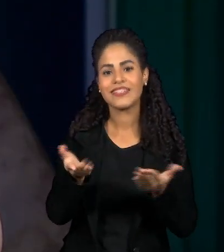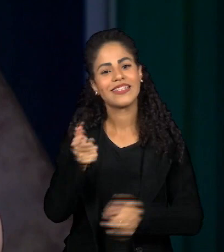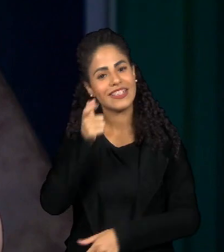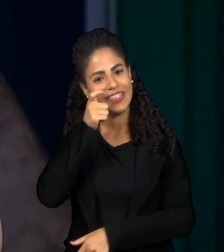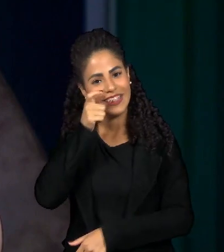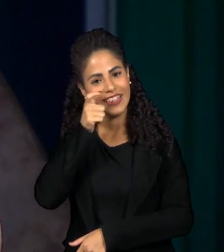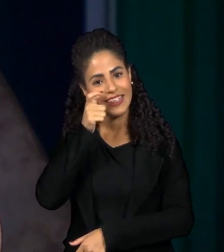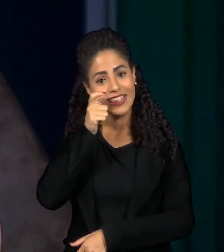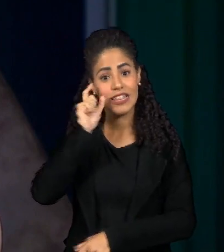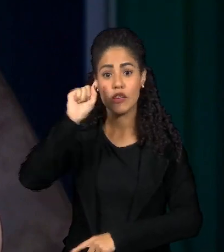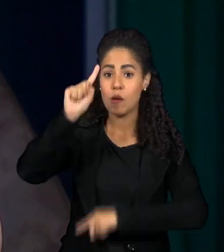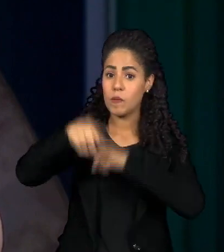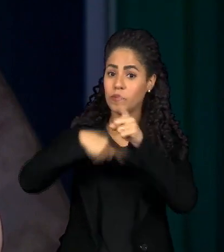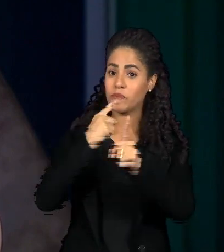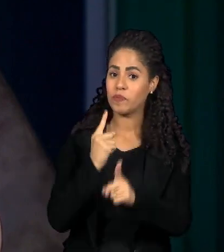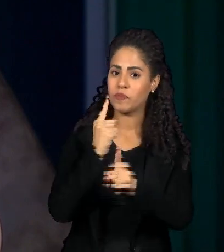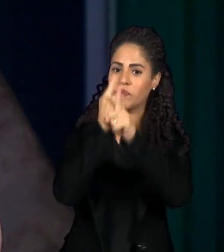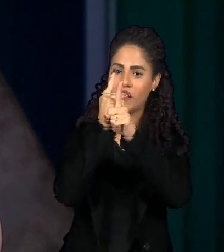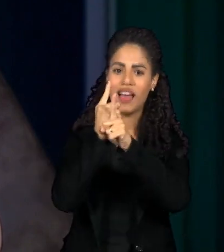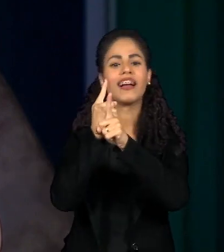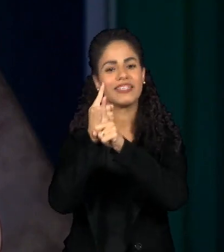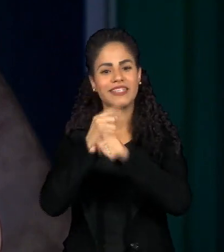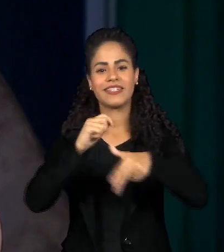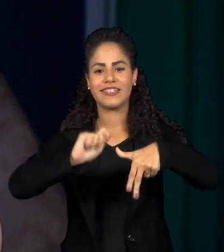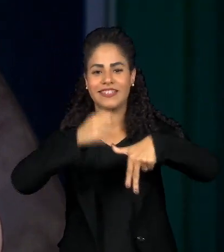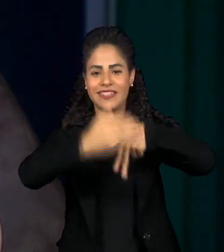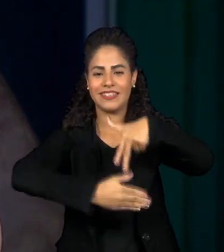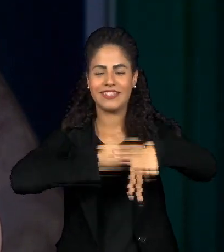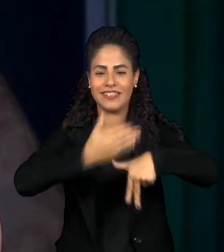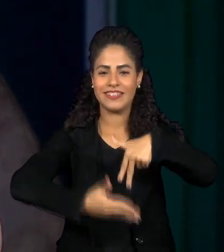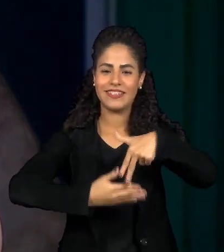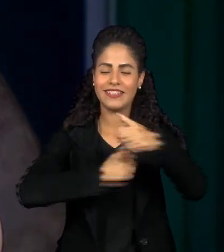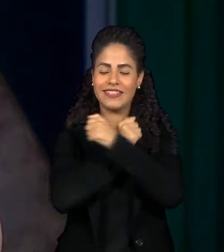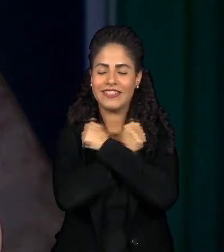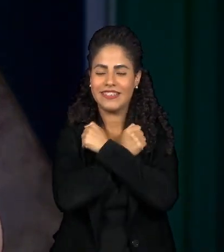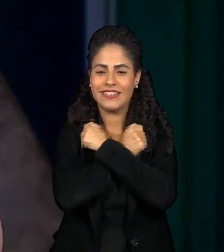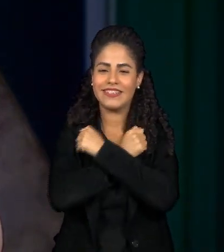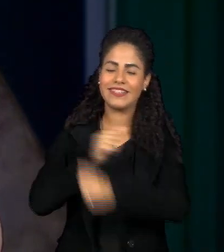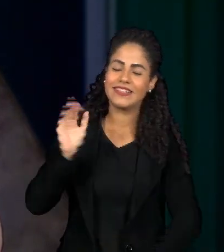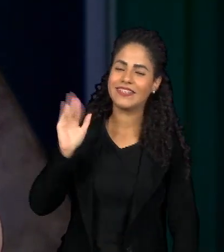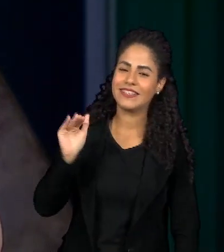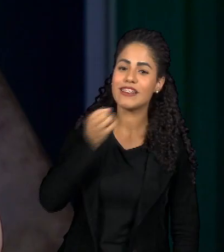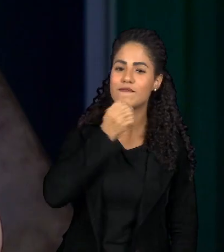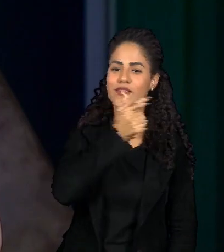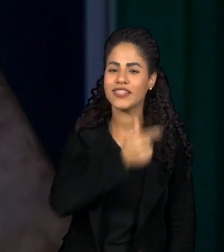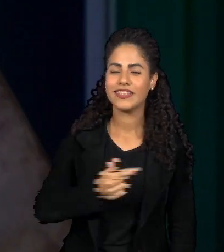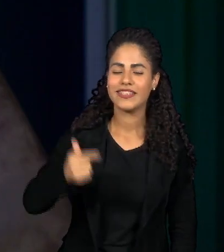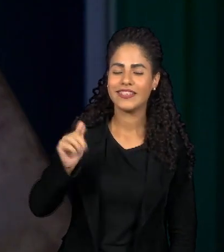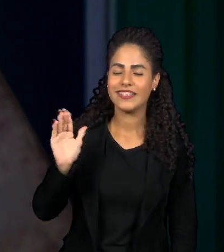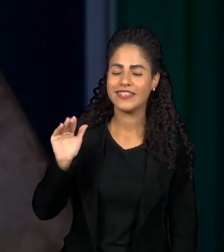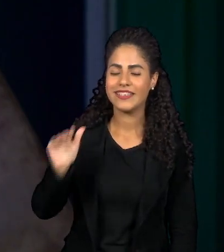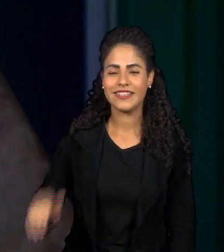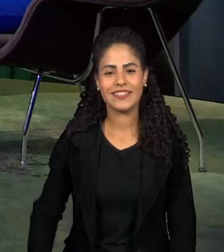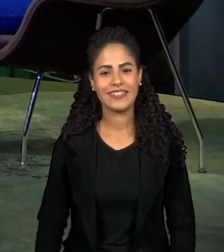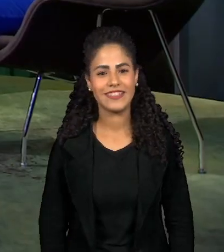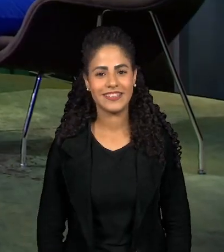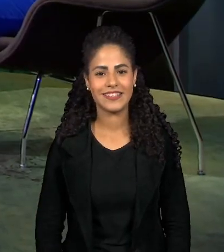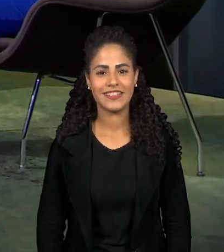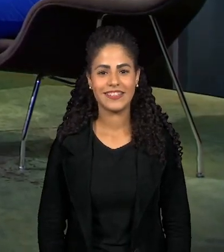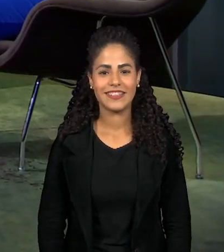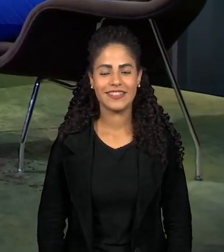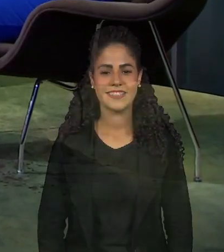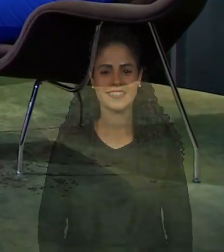audiência. Nós nos vemos no próximo programa Negros em Foco. Um abraço a todos, ótima semana e até lá. Tchau.